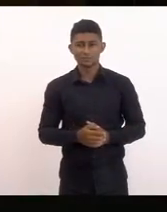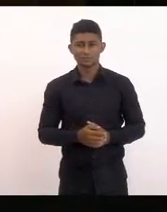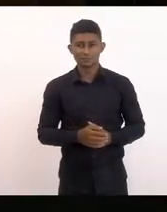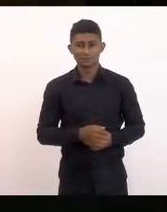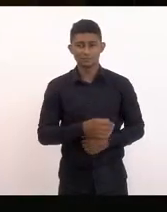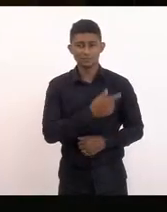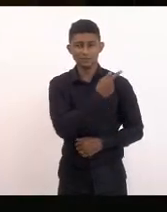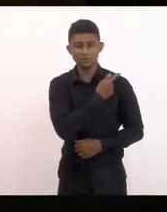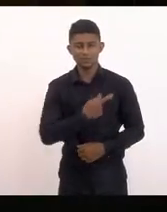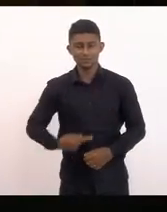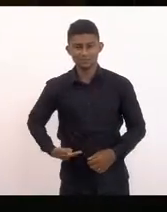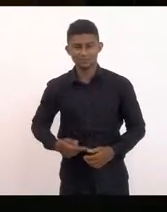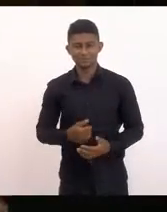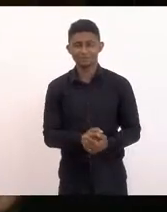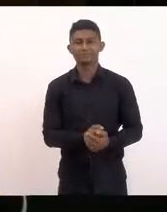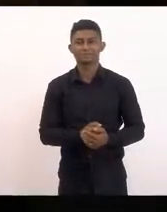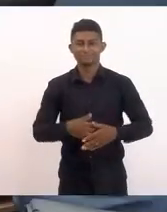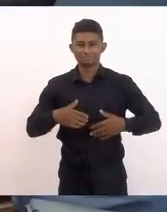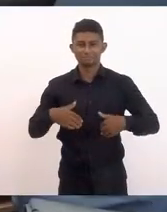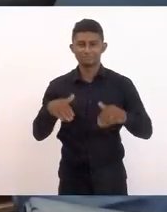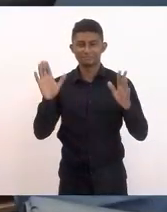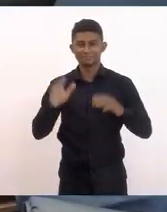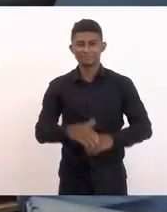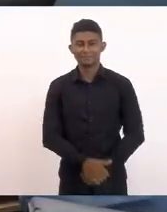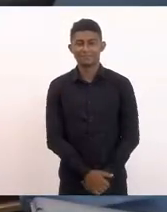se efe.